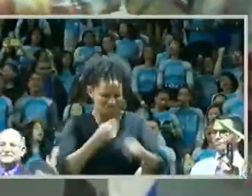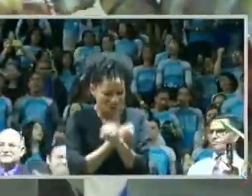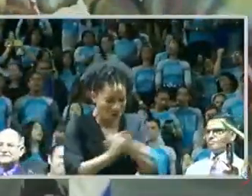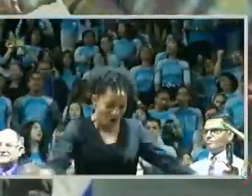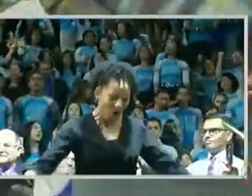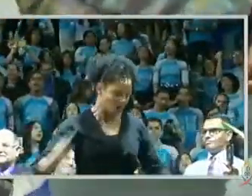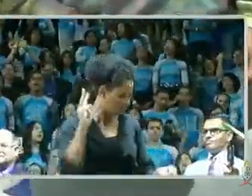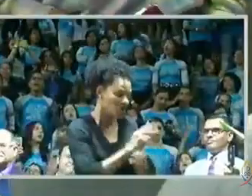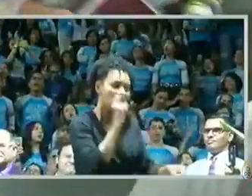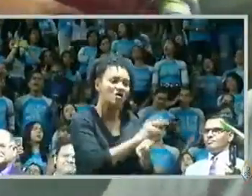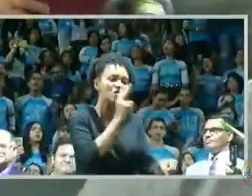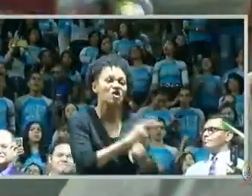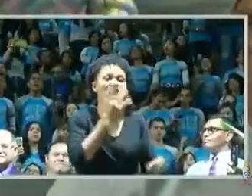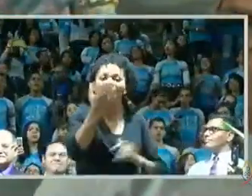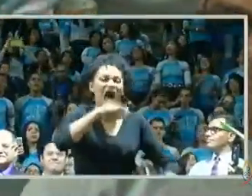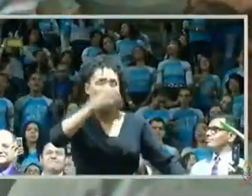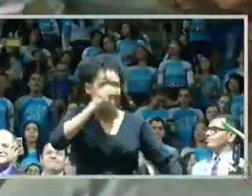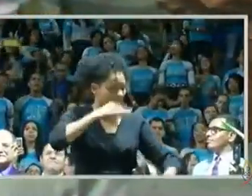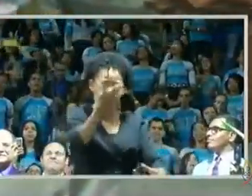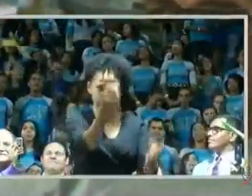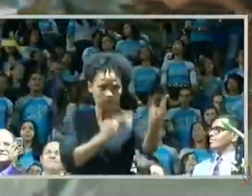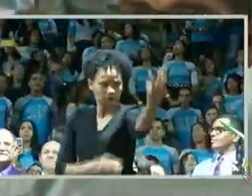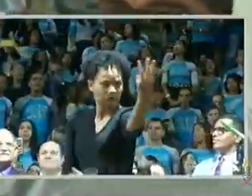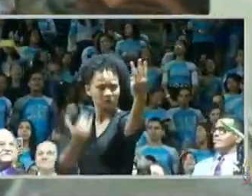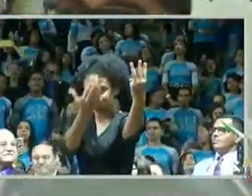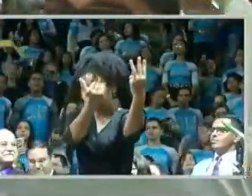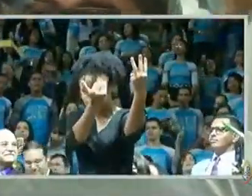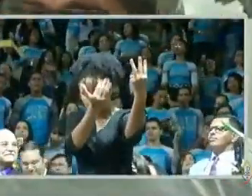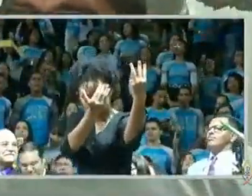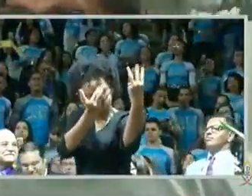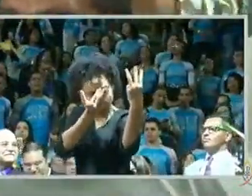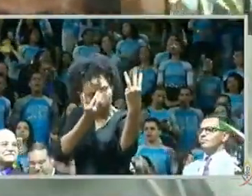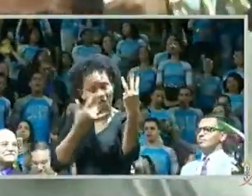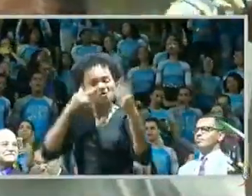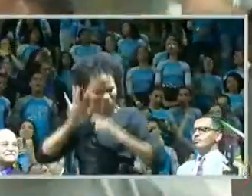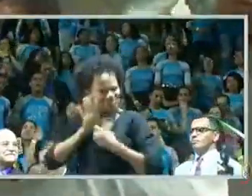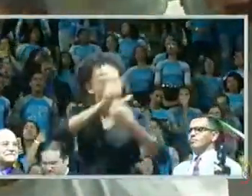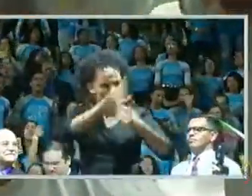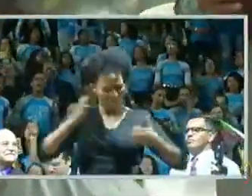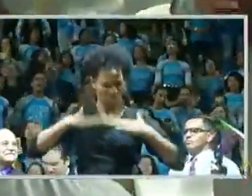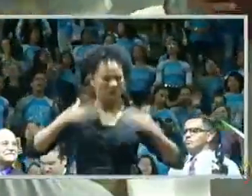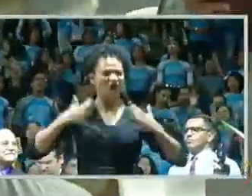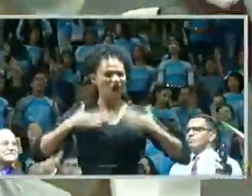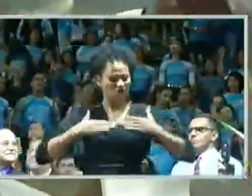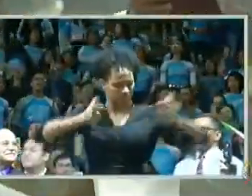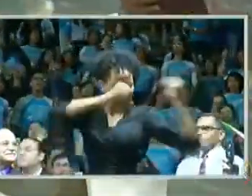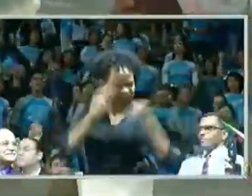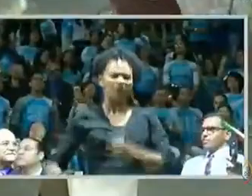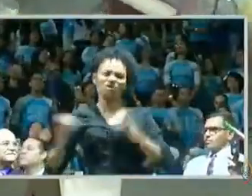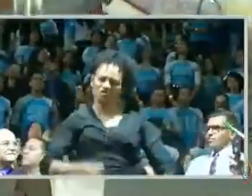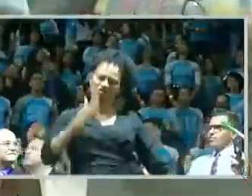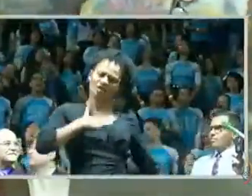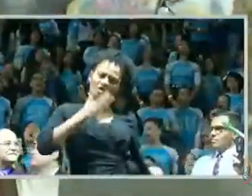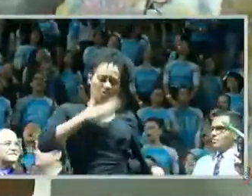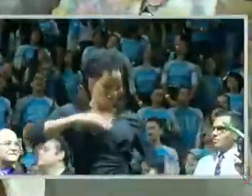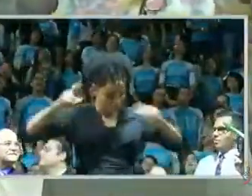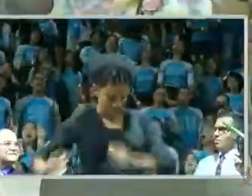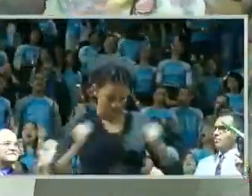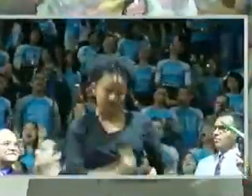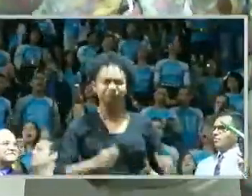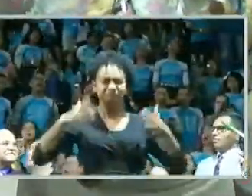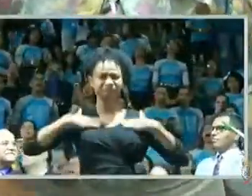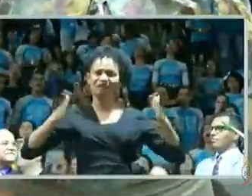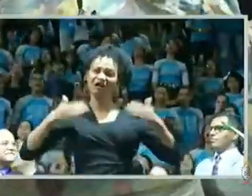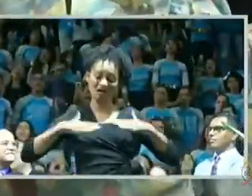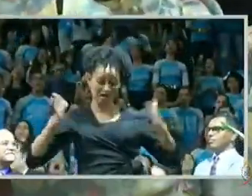livrar. Traga-os a minha presença que eu vou mostrar quem manda, quem manda, quem